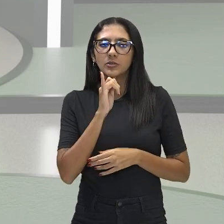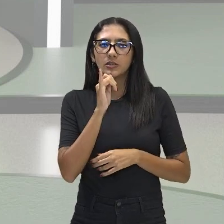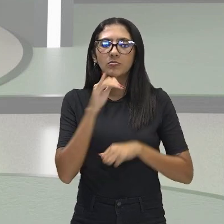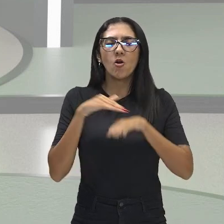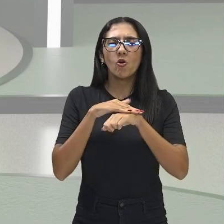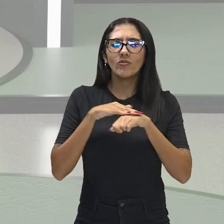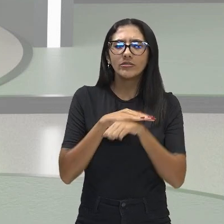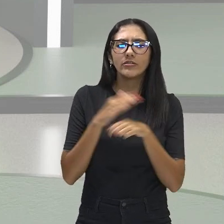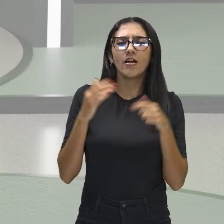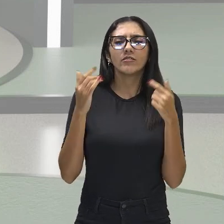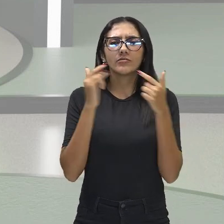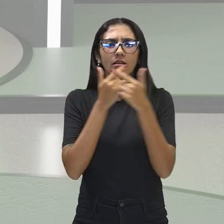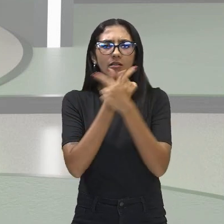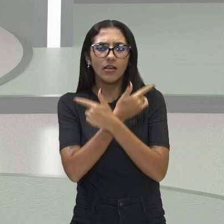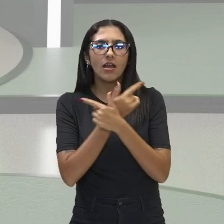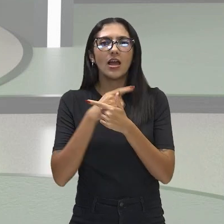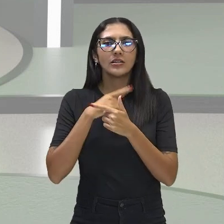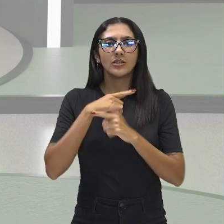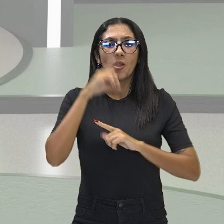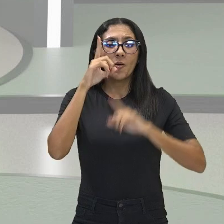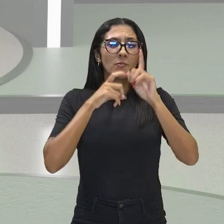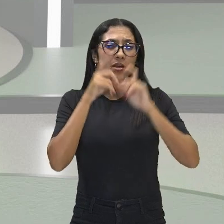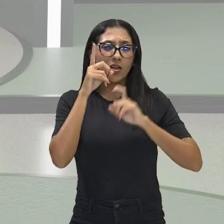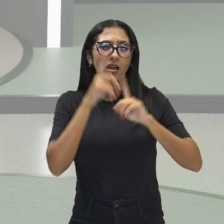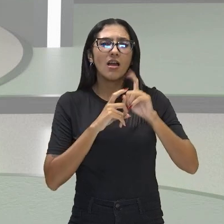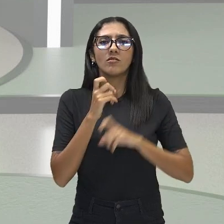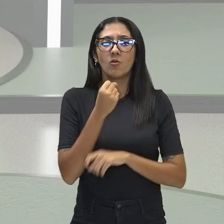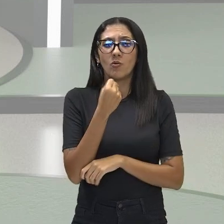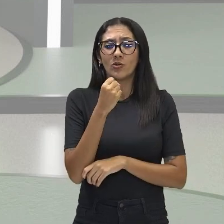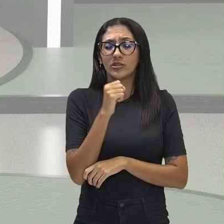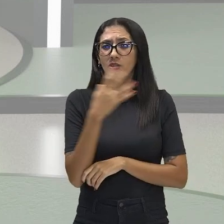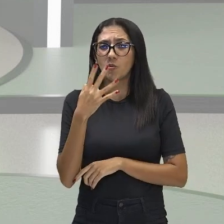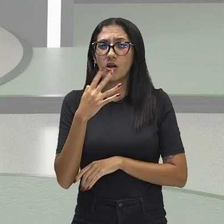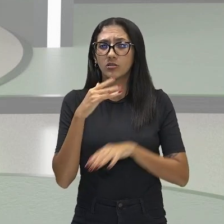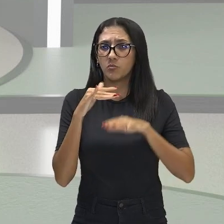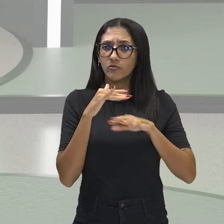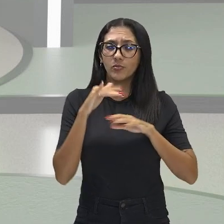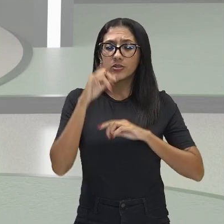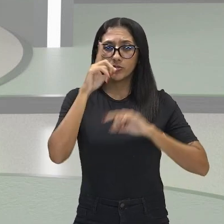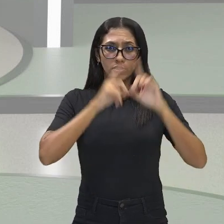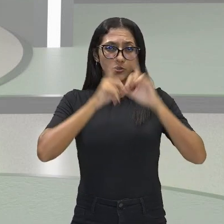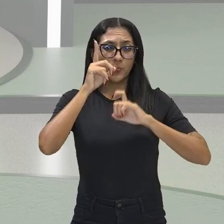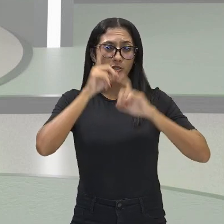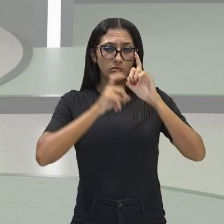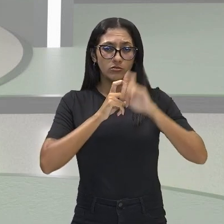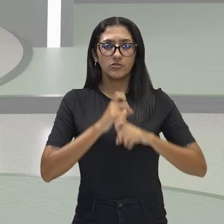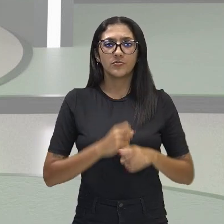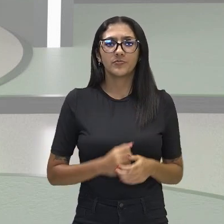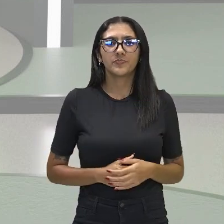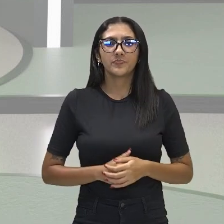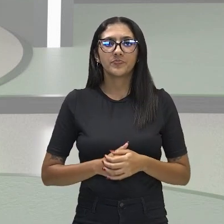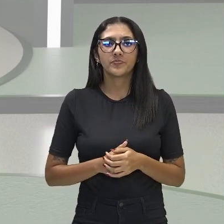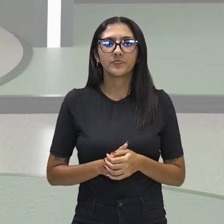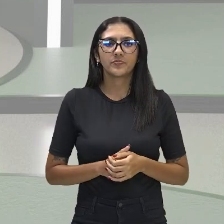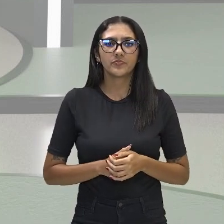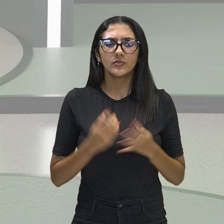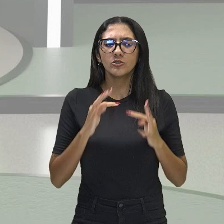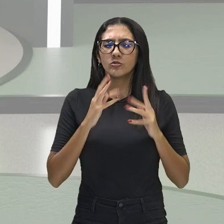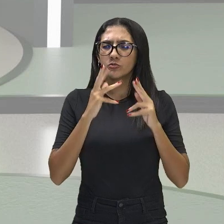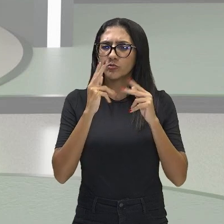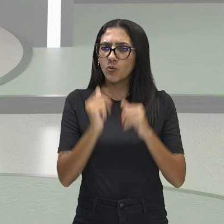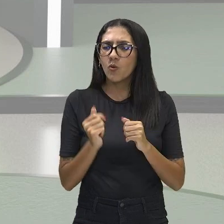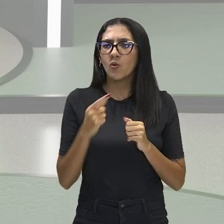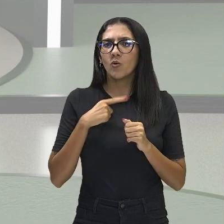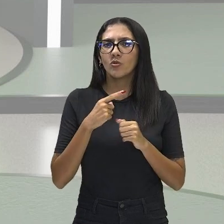e gargalhando, nós mexemos 84 músculos. Então, todo esse conjunto de